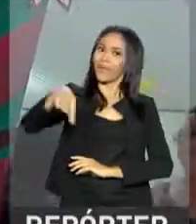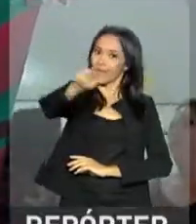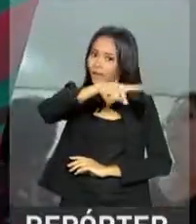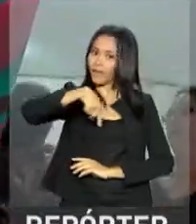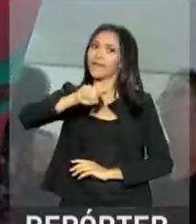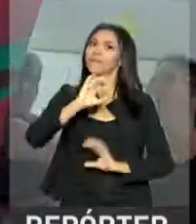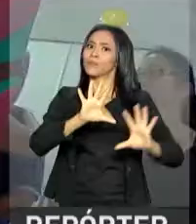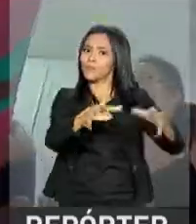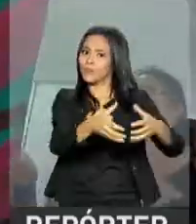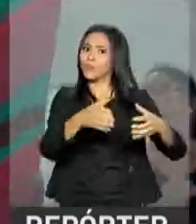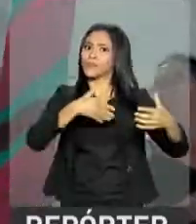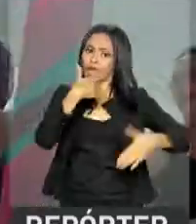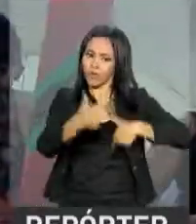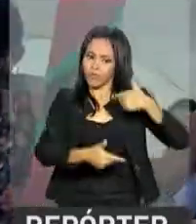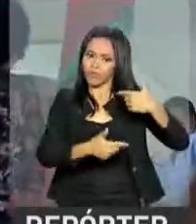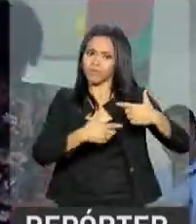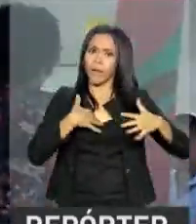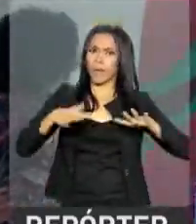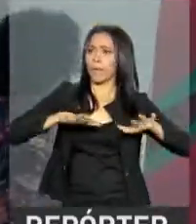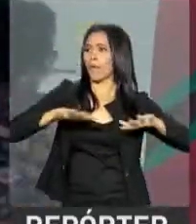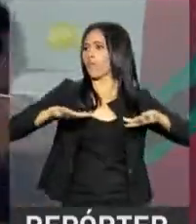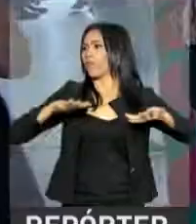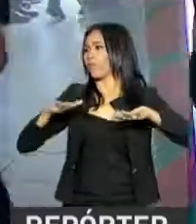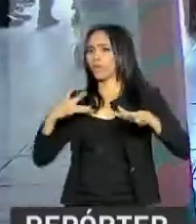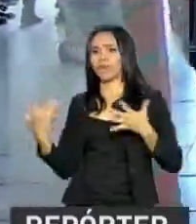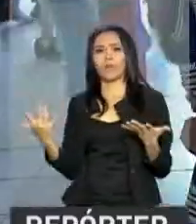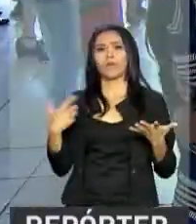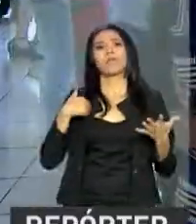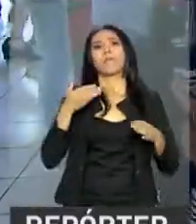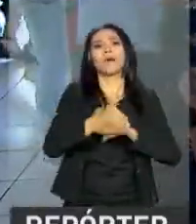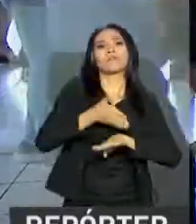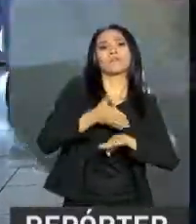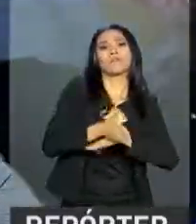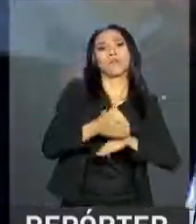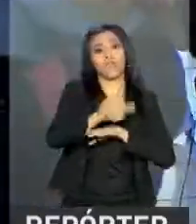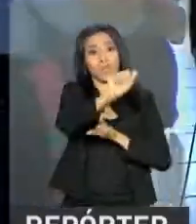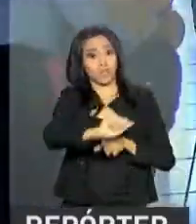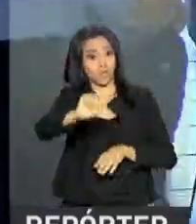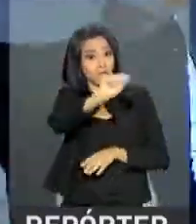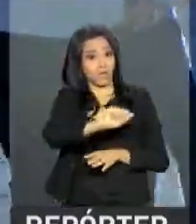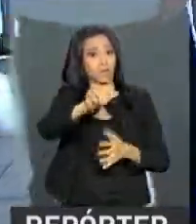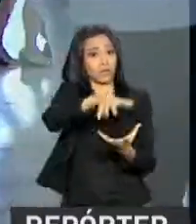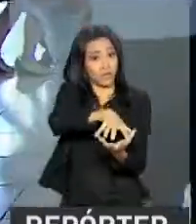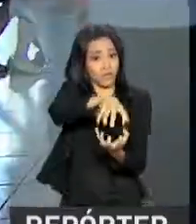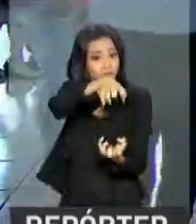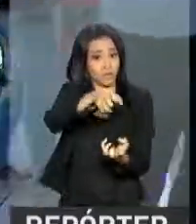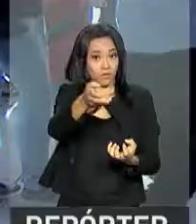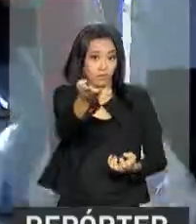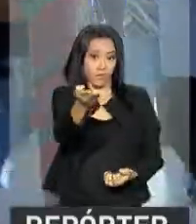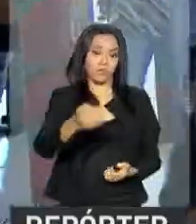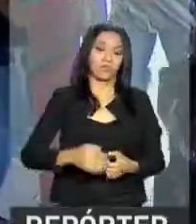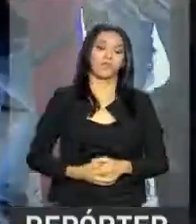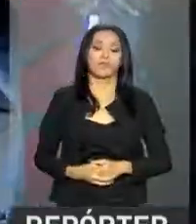está cada vez mais ativa, participando de grupos e associações de idosos.